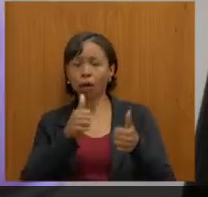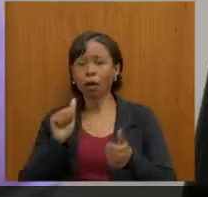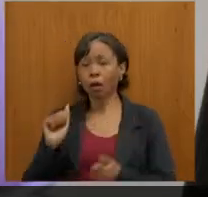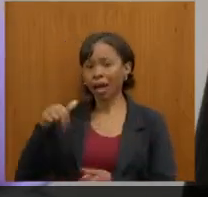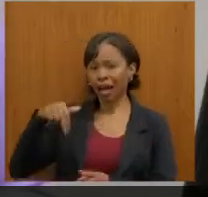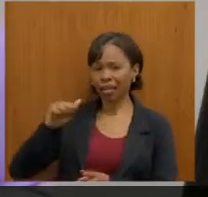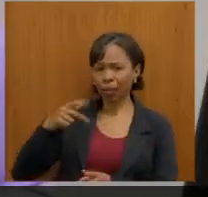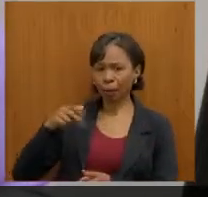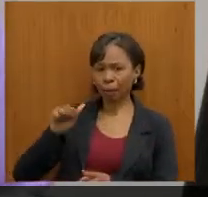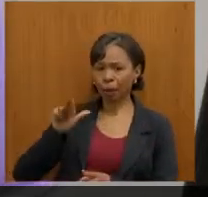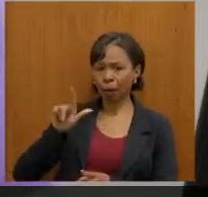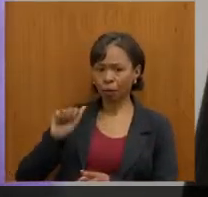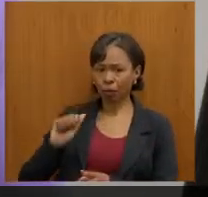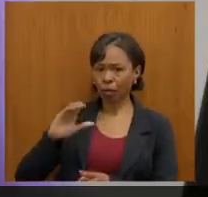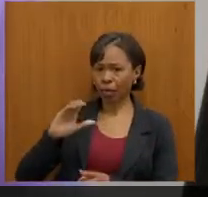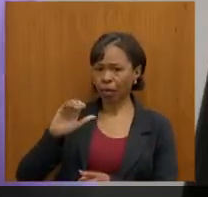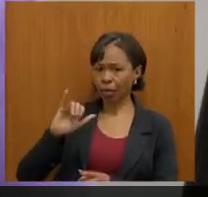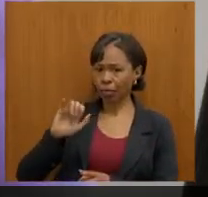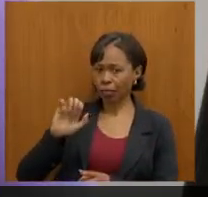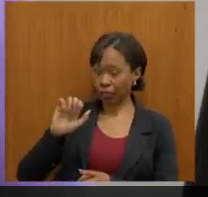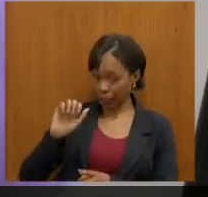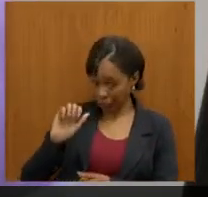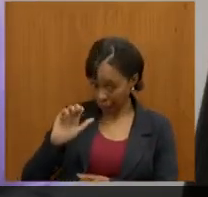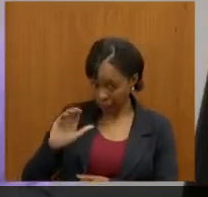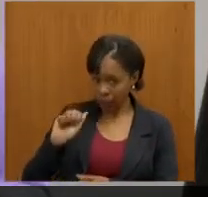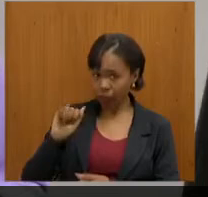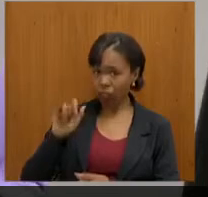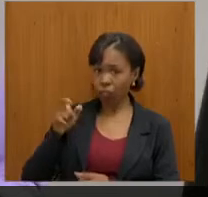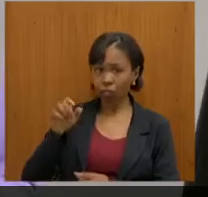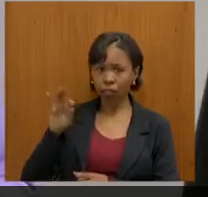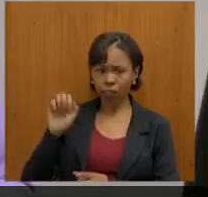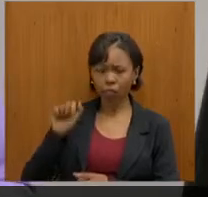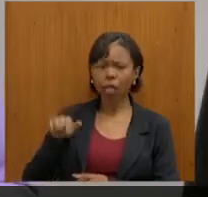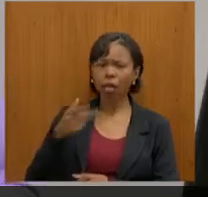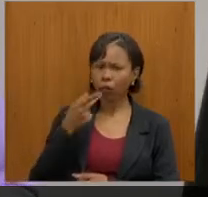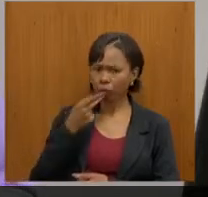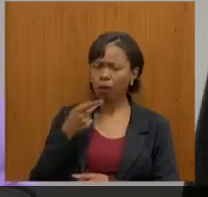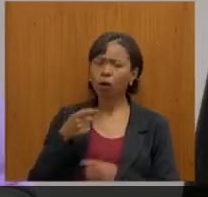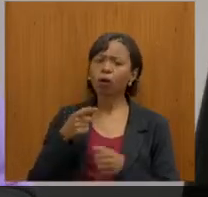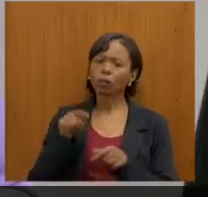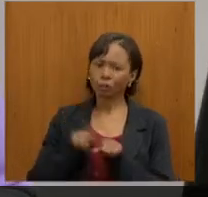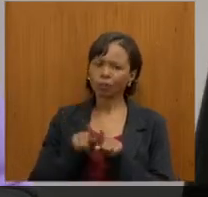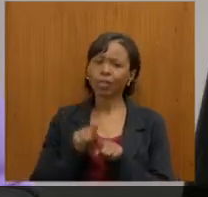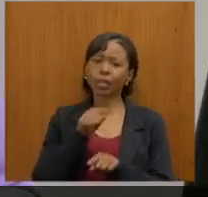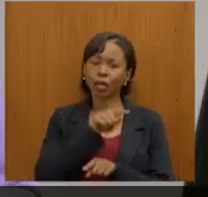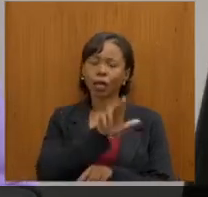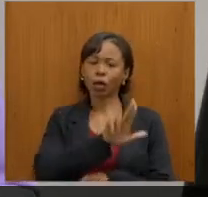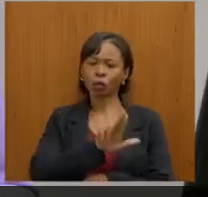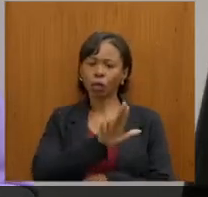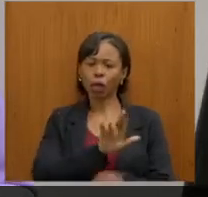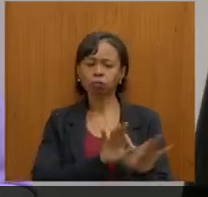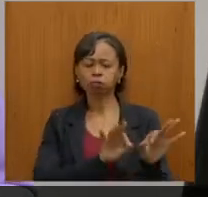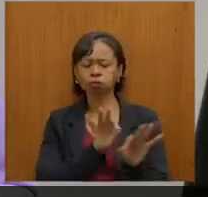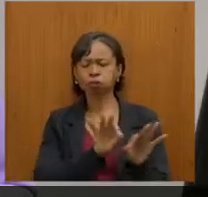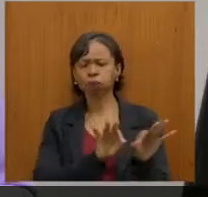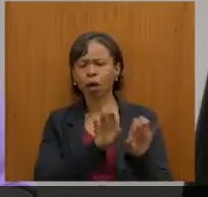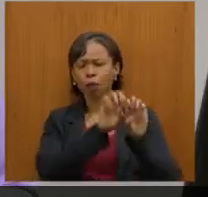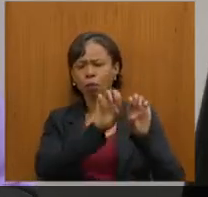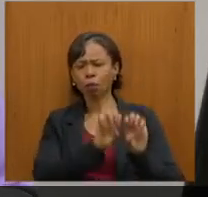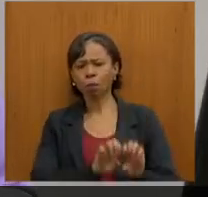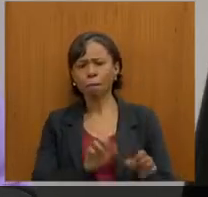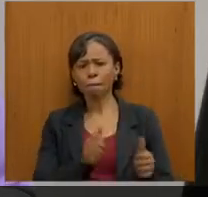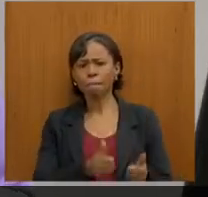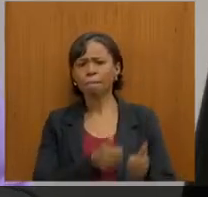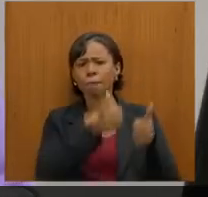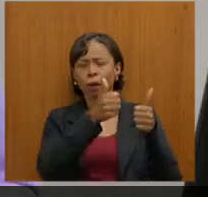comentado de uma estruturação mais robusta né e mais organizada aí nessa região a gente fica